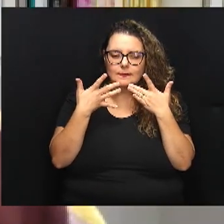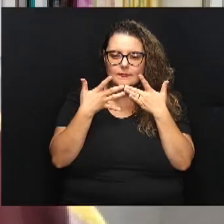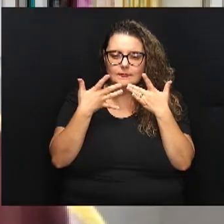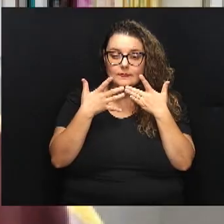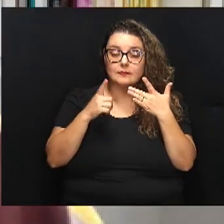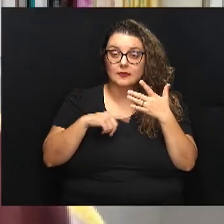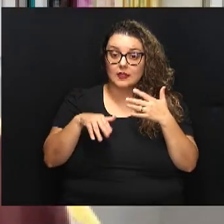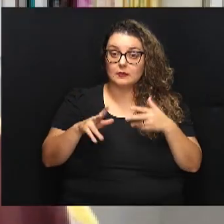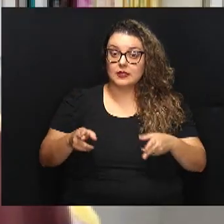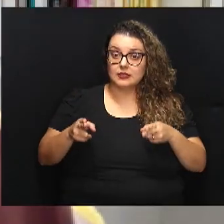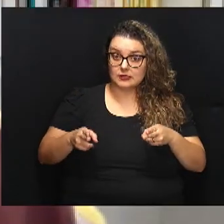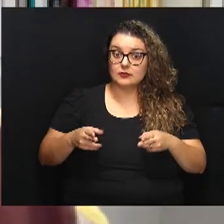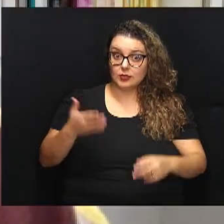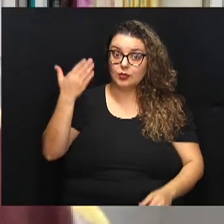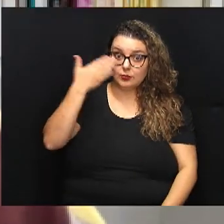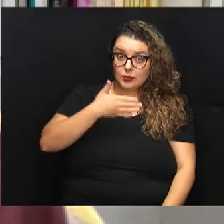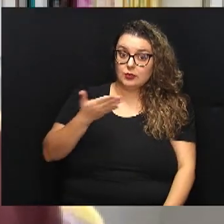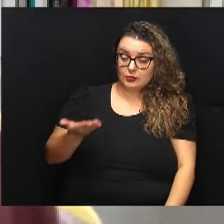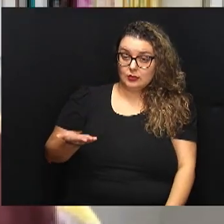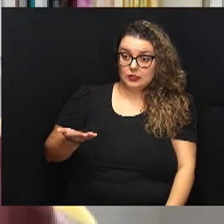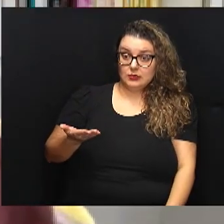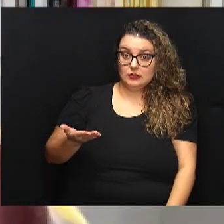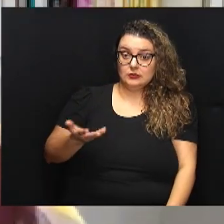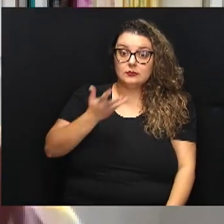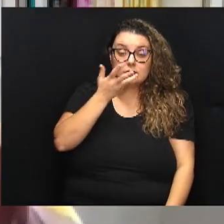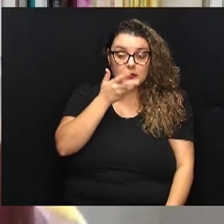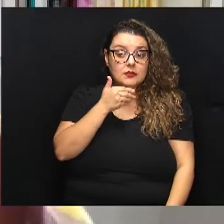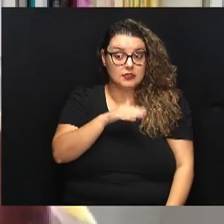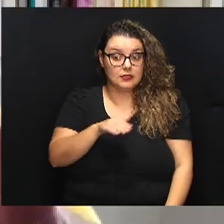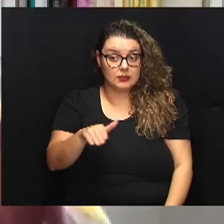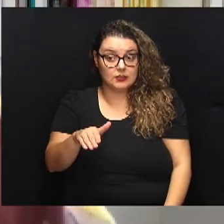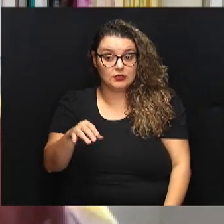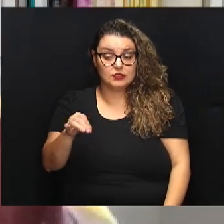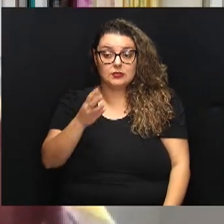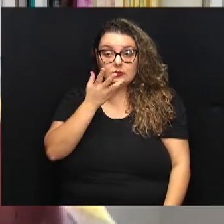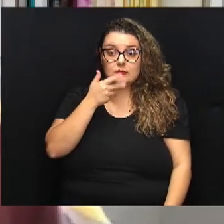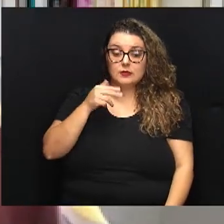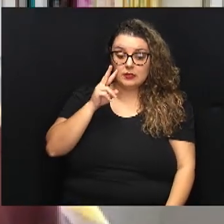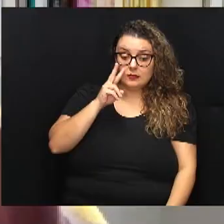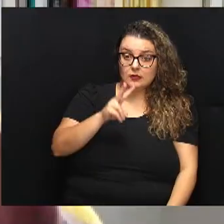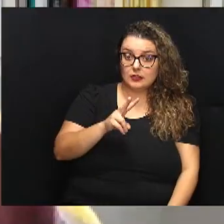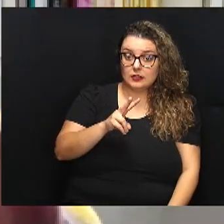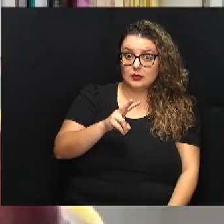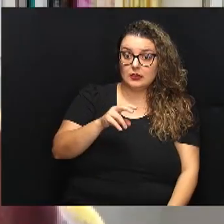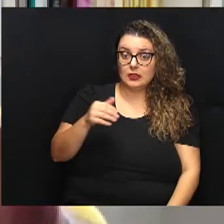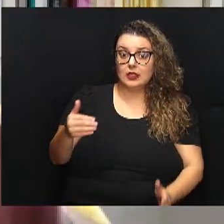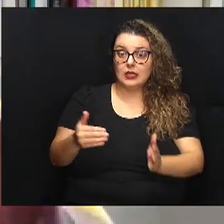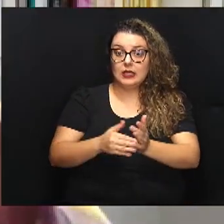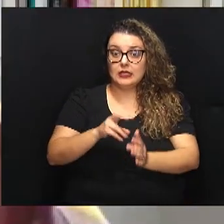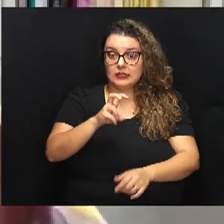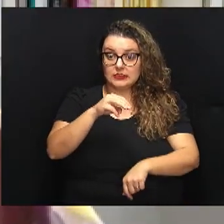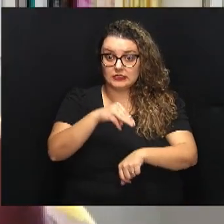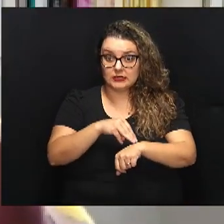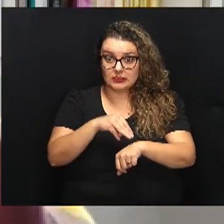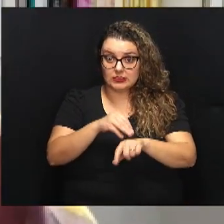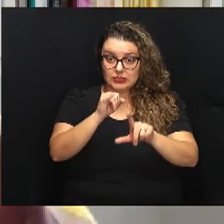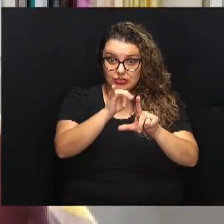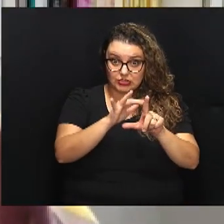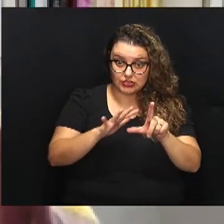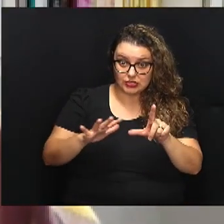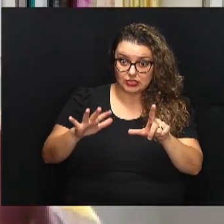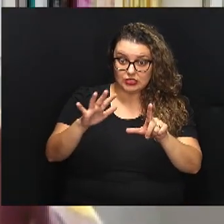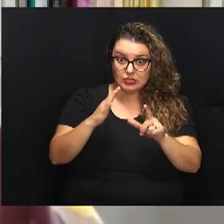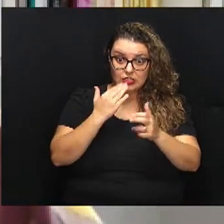Foi comprovado para crianças, uma criança que vê até 5 minutos de imagem